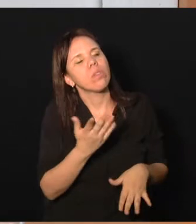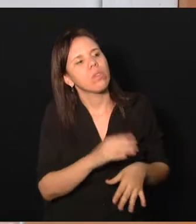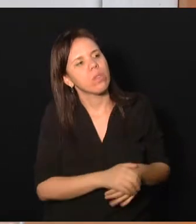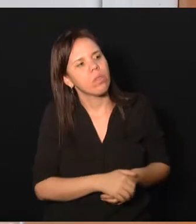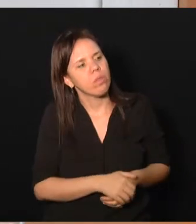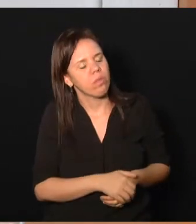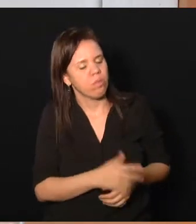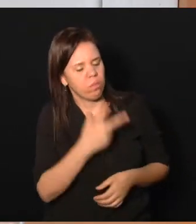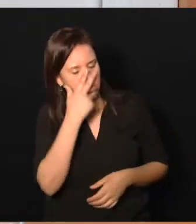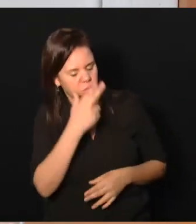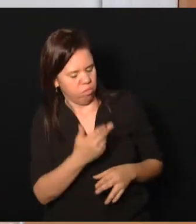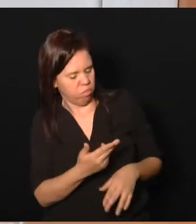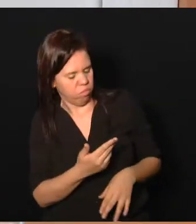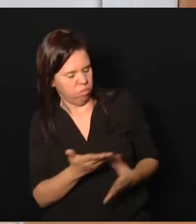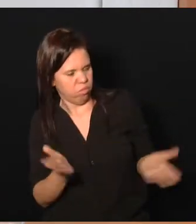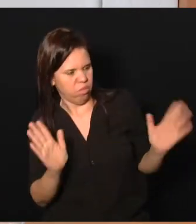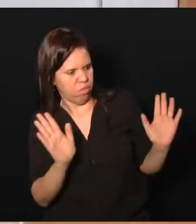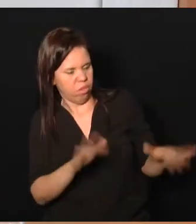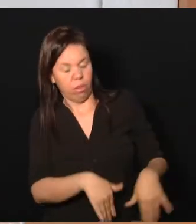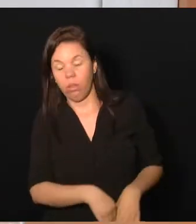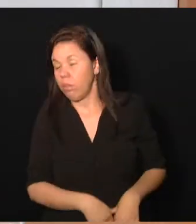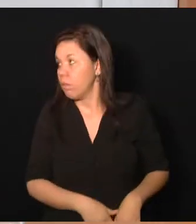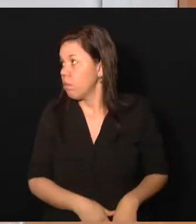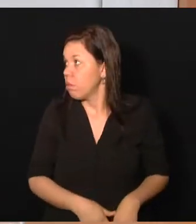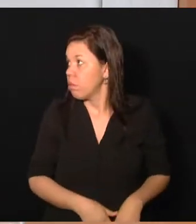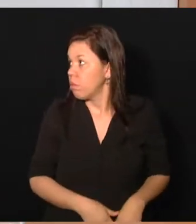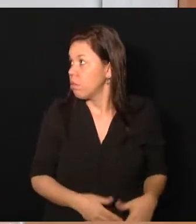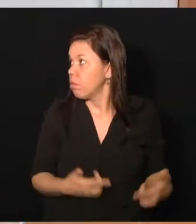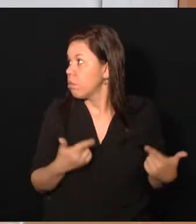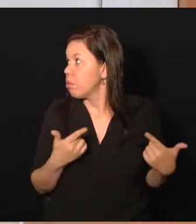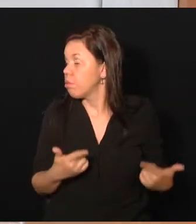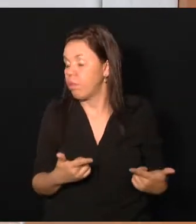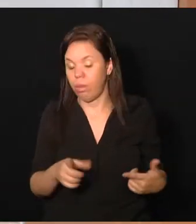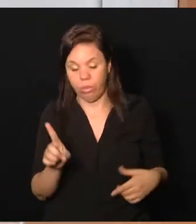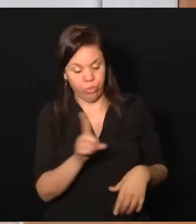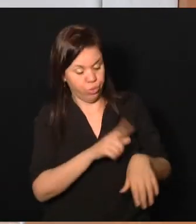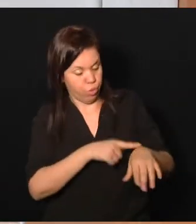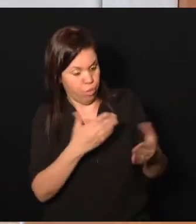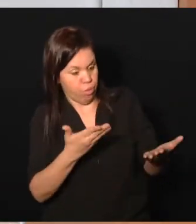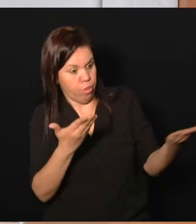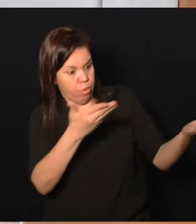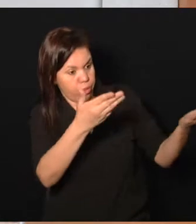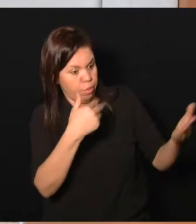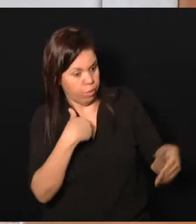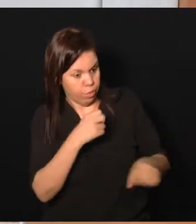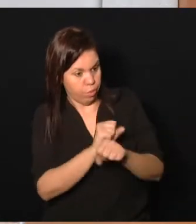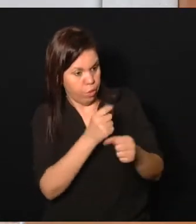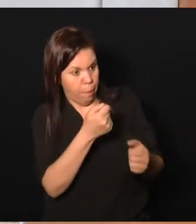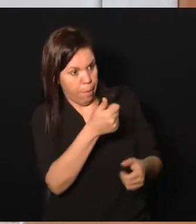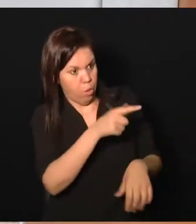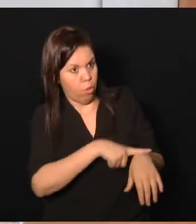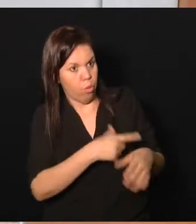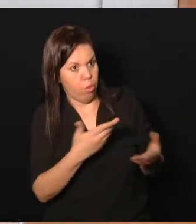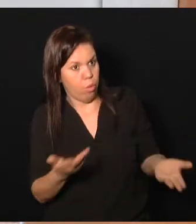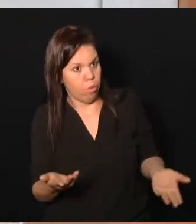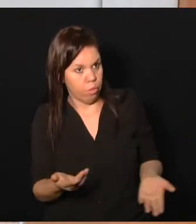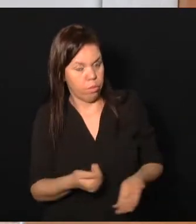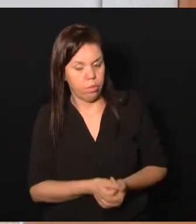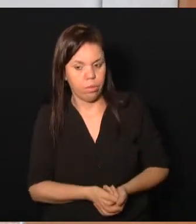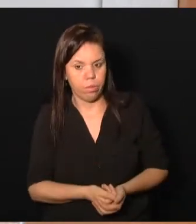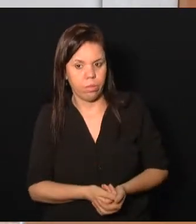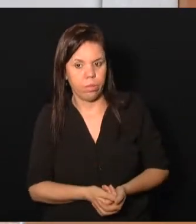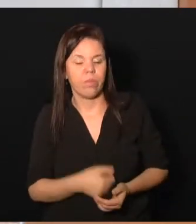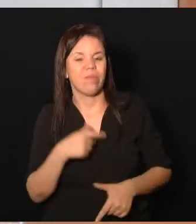um preconceito implícito, fala assim, ai, meu Deus do céu, olha, chegou justo agora, não podia esperar mais um pouquinho?